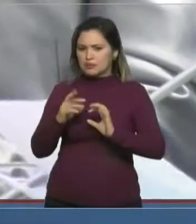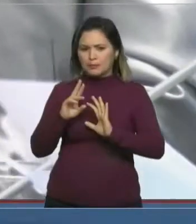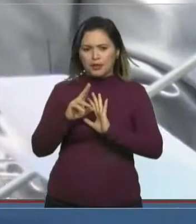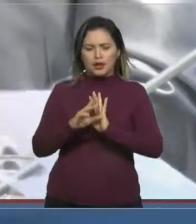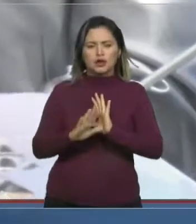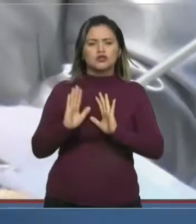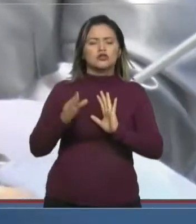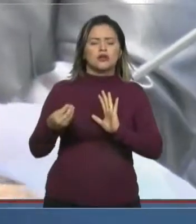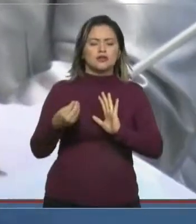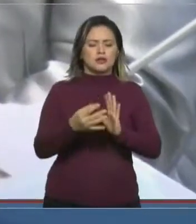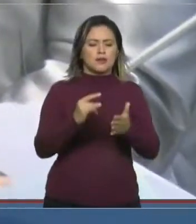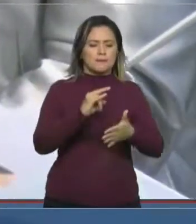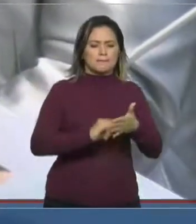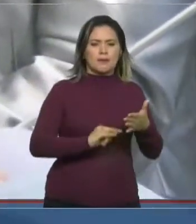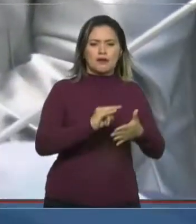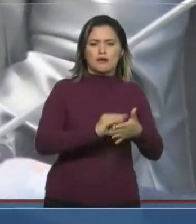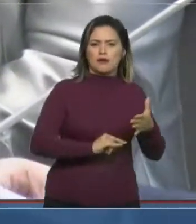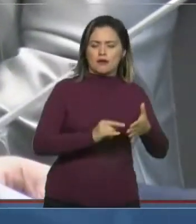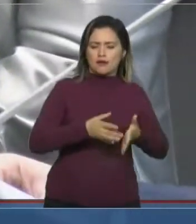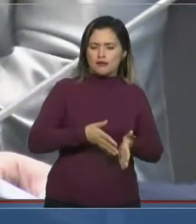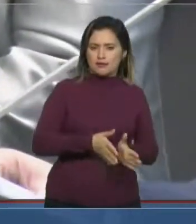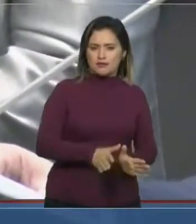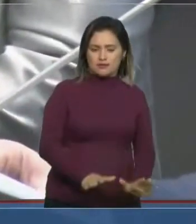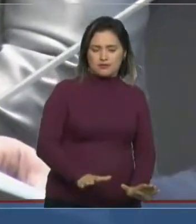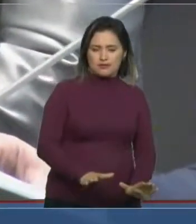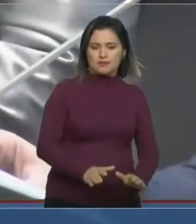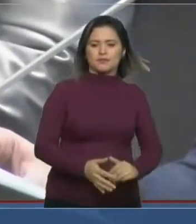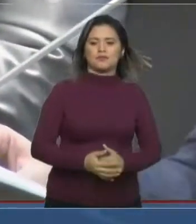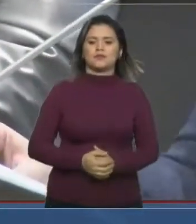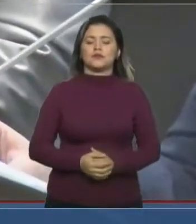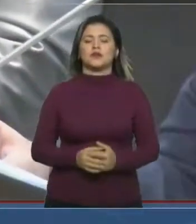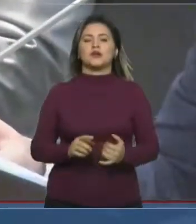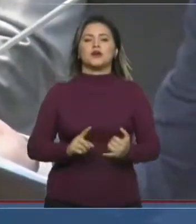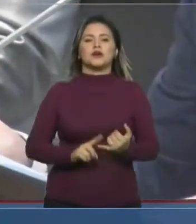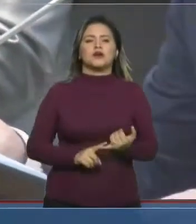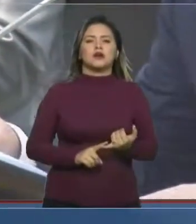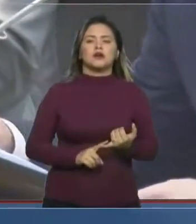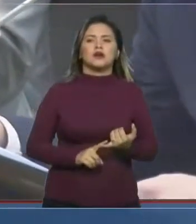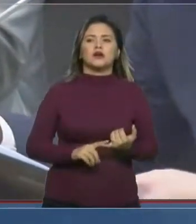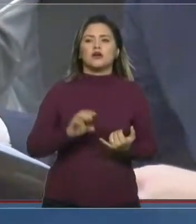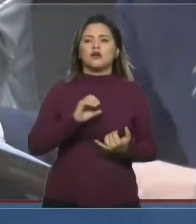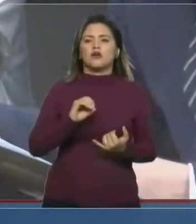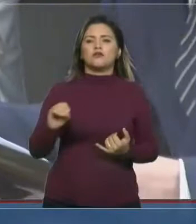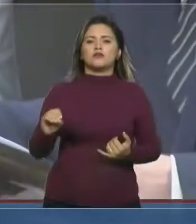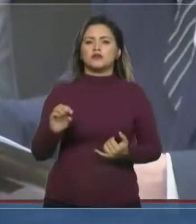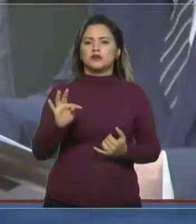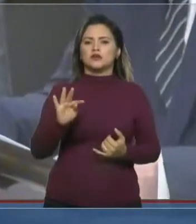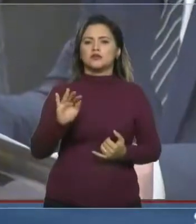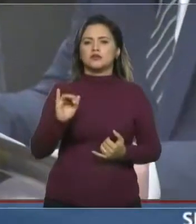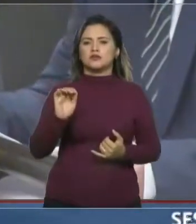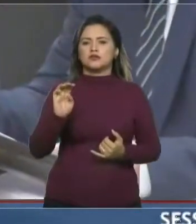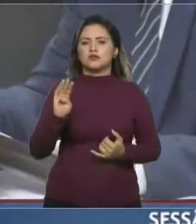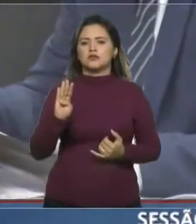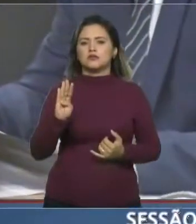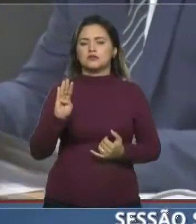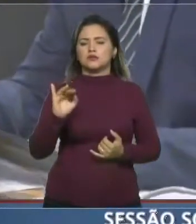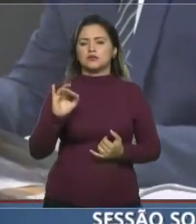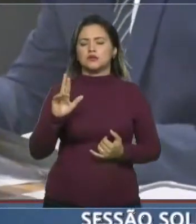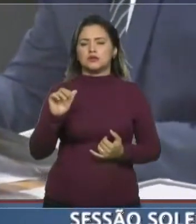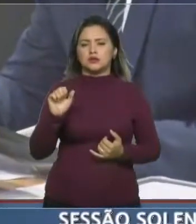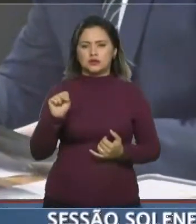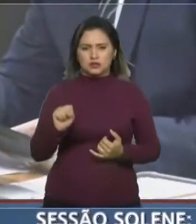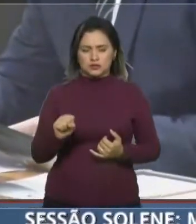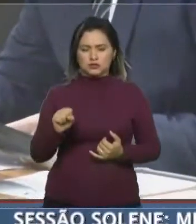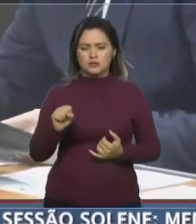títulos e condecorações como as seguintes: Grande Oficial da Ordem dos Timbiras, pelo Governo do Maranhão, Ordem do Mérito da Aeronáutica,